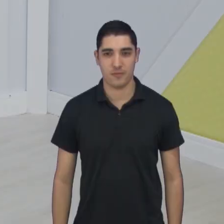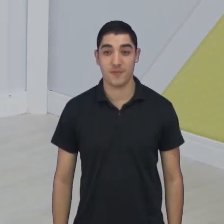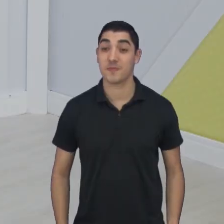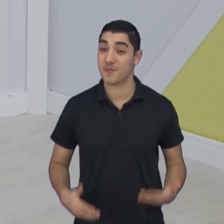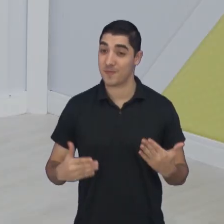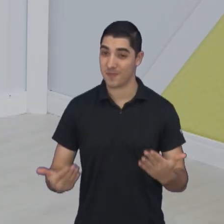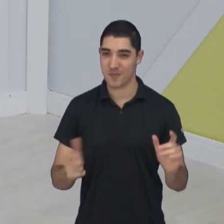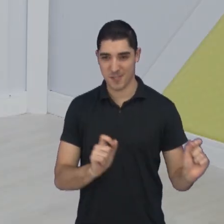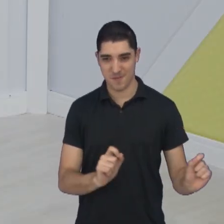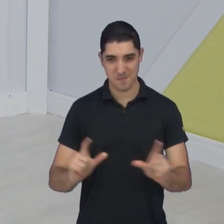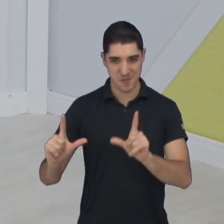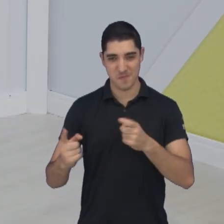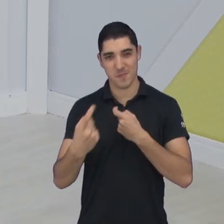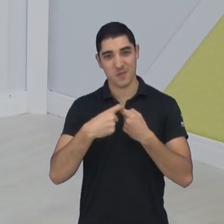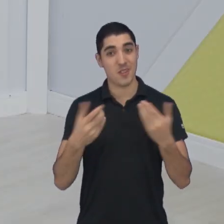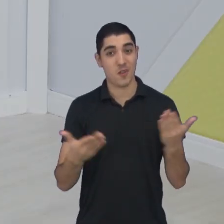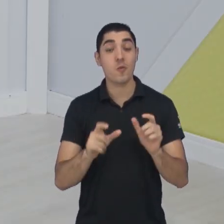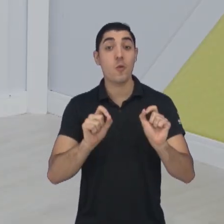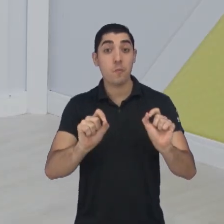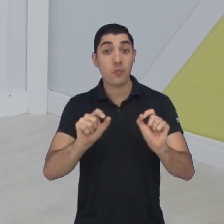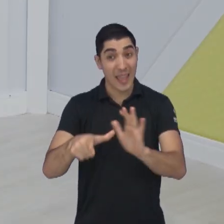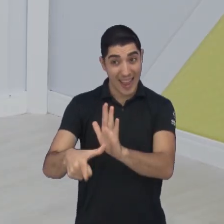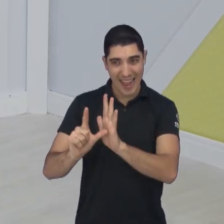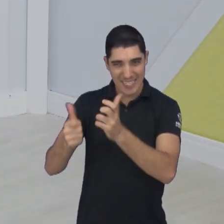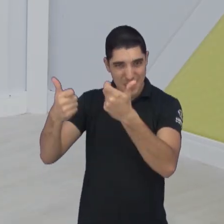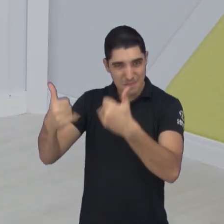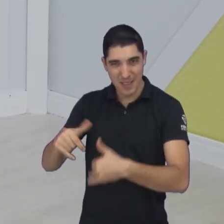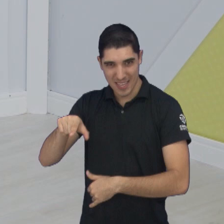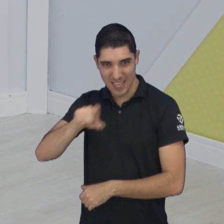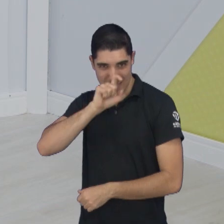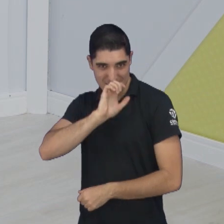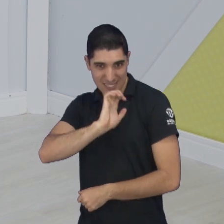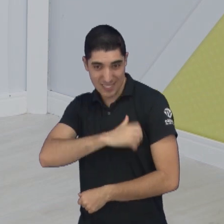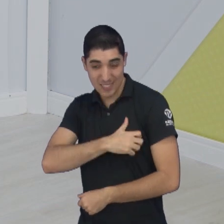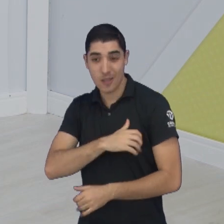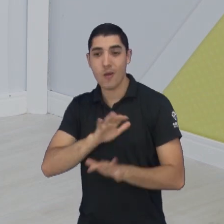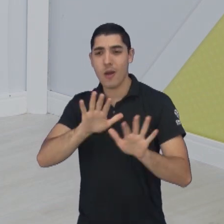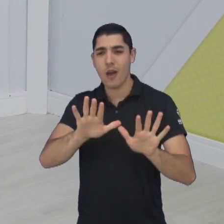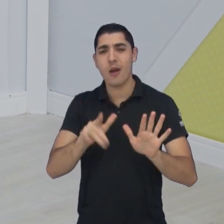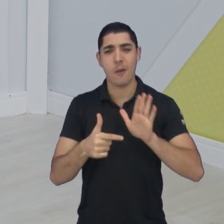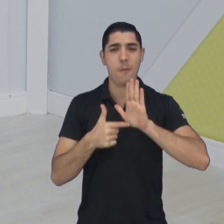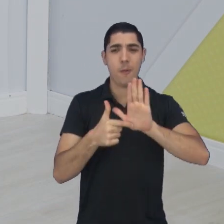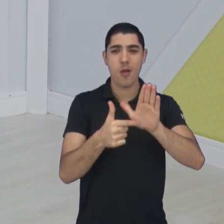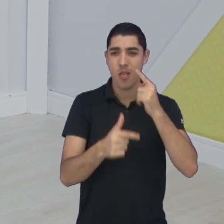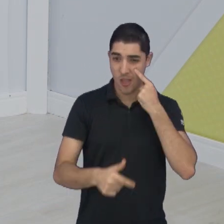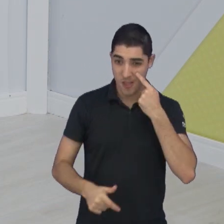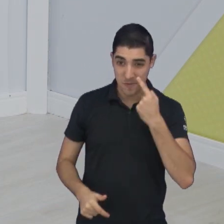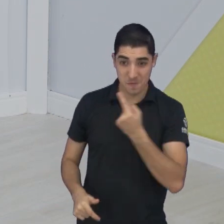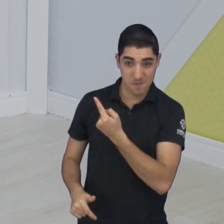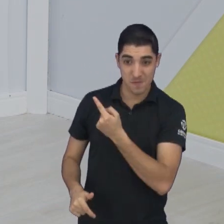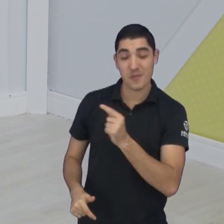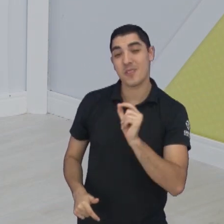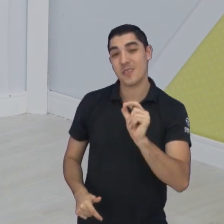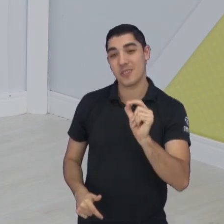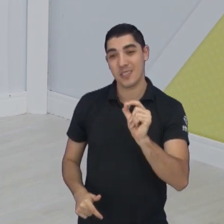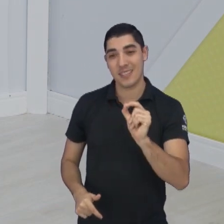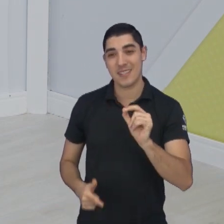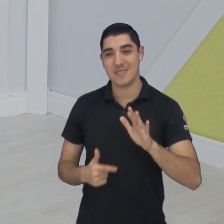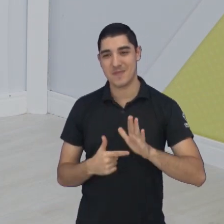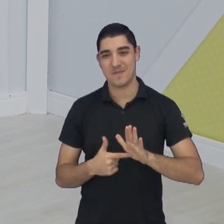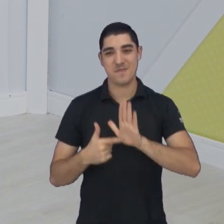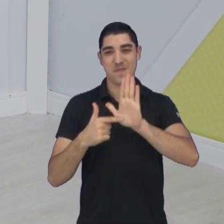Muito bem, estamos de volta com a Hora do Esporte. Antes da gente falar do São José, que vai ser o assunto do segundo bloco, coloca aqui, Beth, por favor, nosso Piteco, coloca aqui